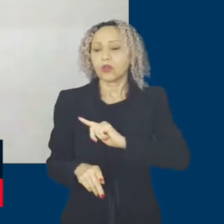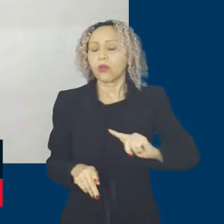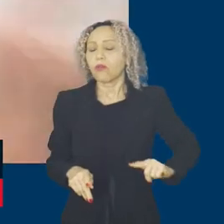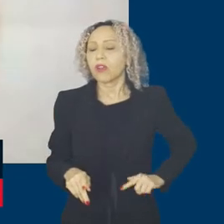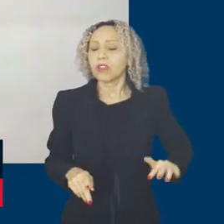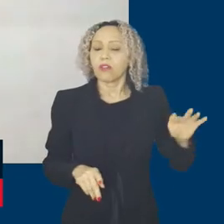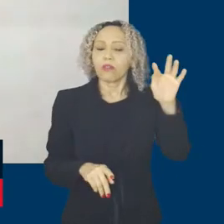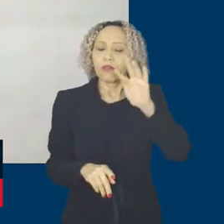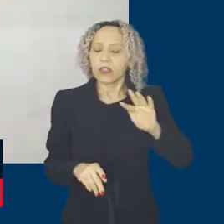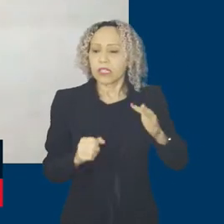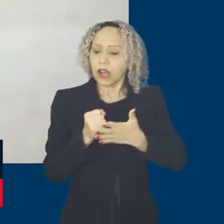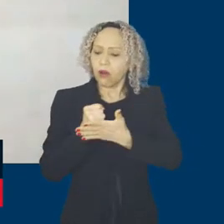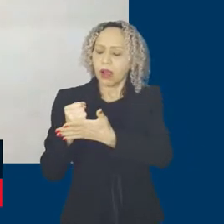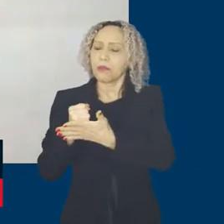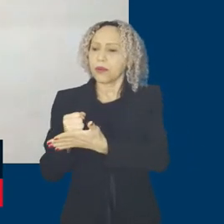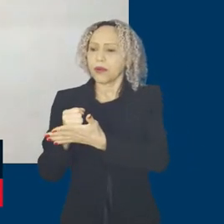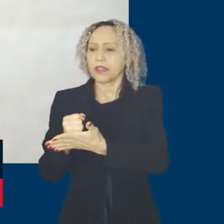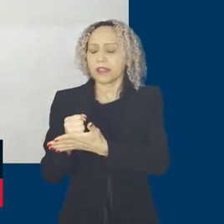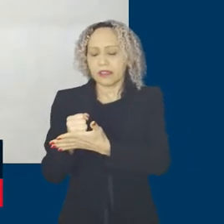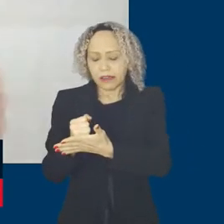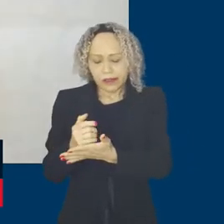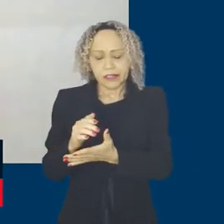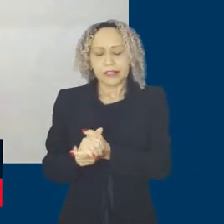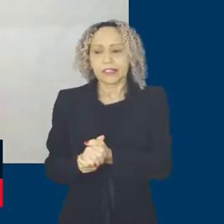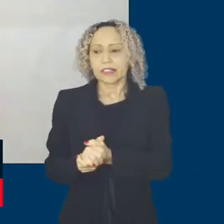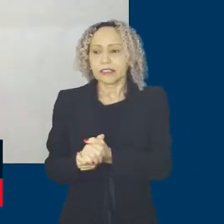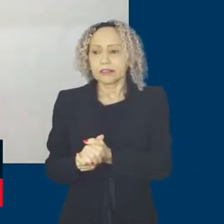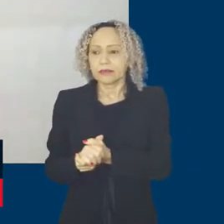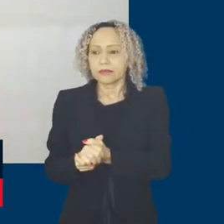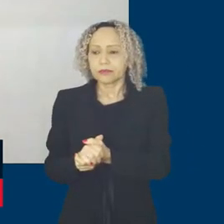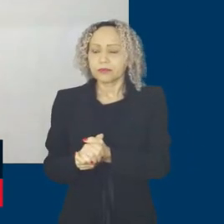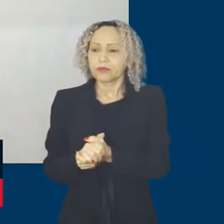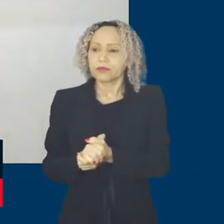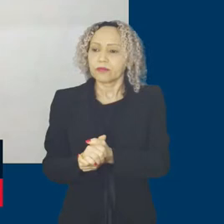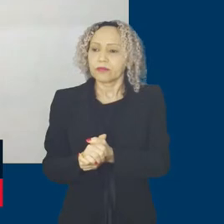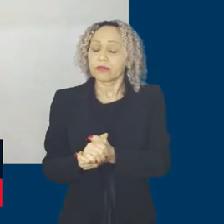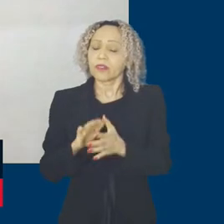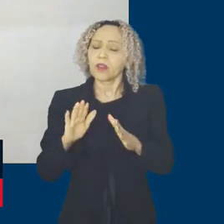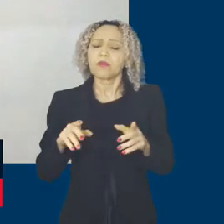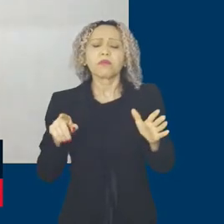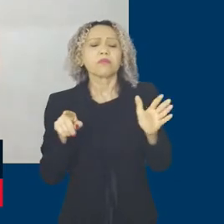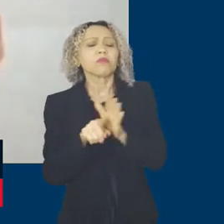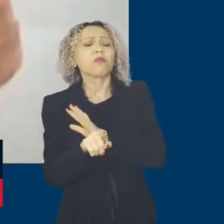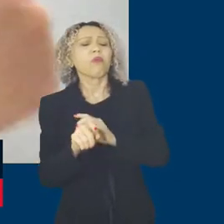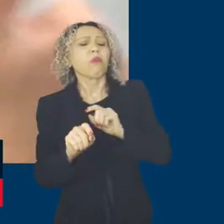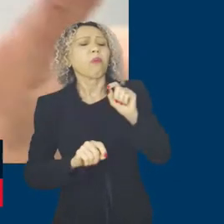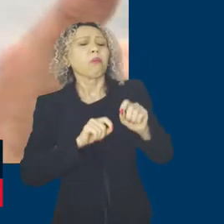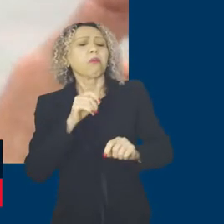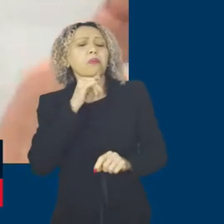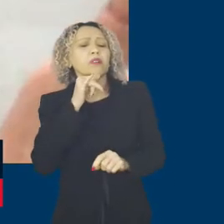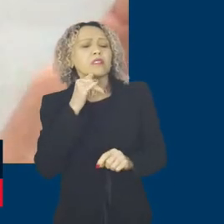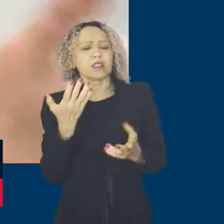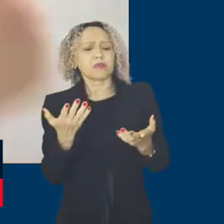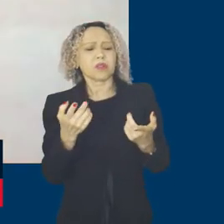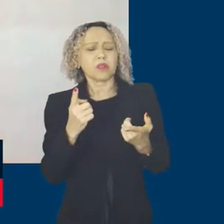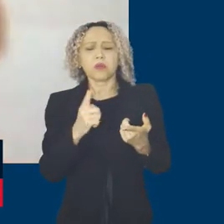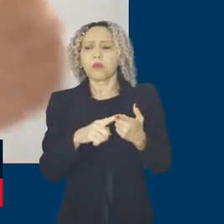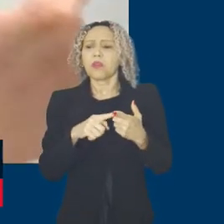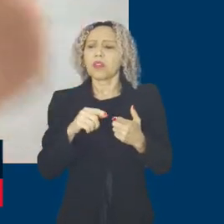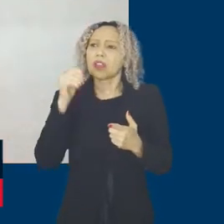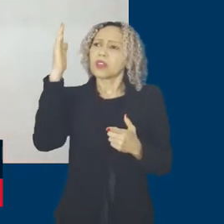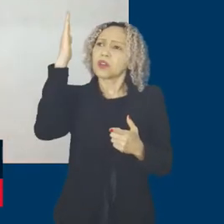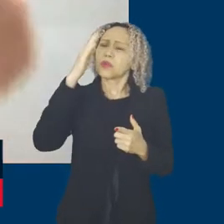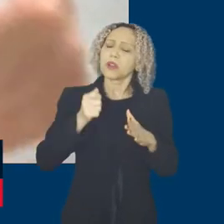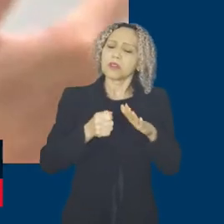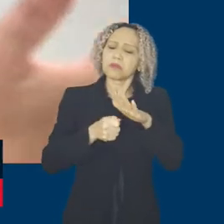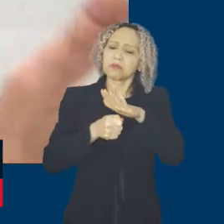Então, o debate que eu propus é o seguinte: por que que pode financiar, seja com grandes investimentos